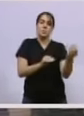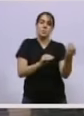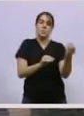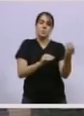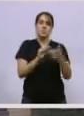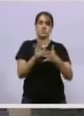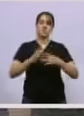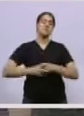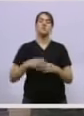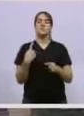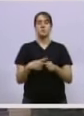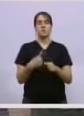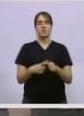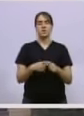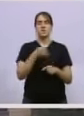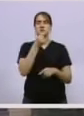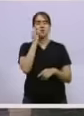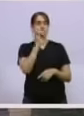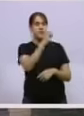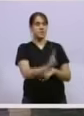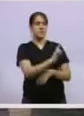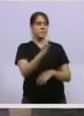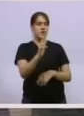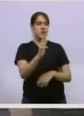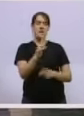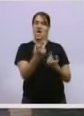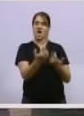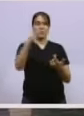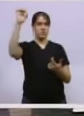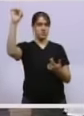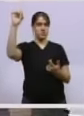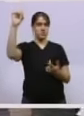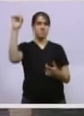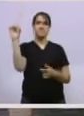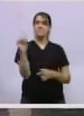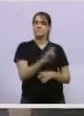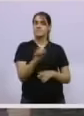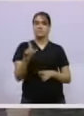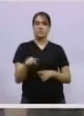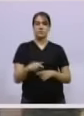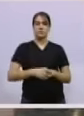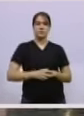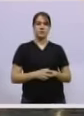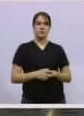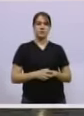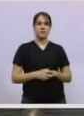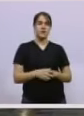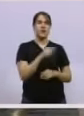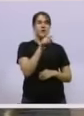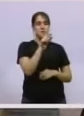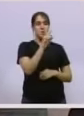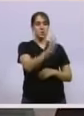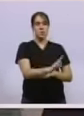que coloca no representante a mesma importância que aquele a quem nós representamos. Eu sou porta-voz.